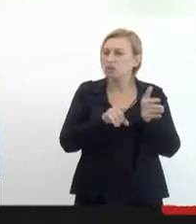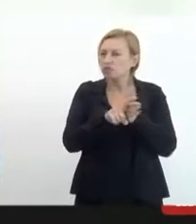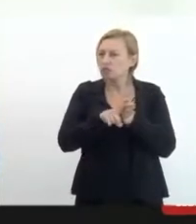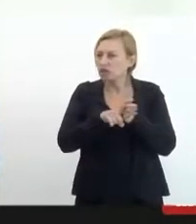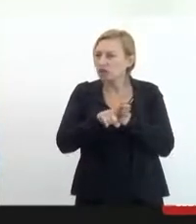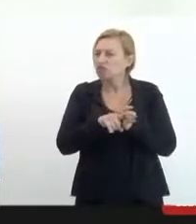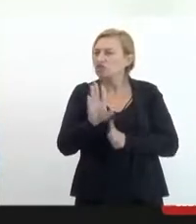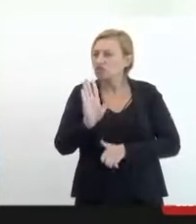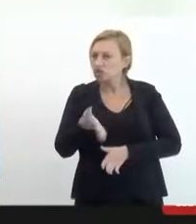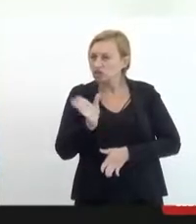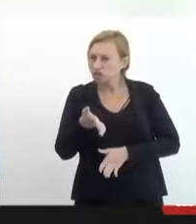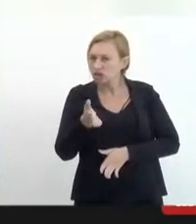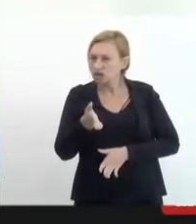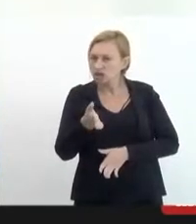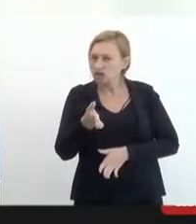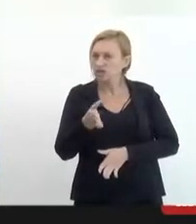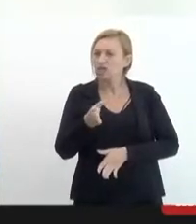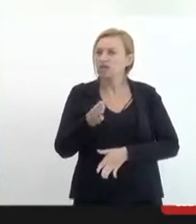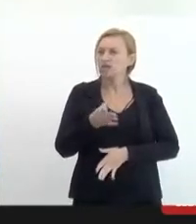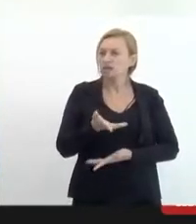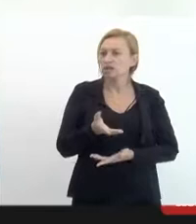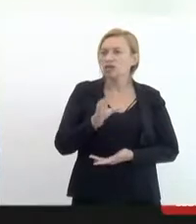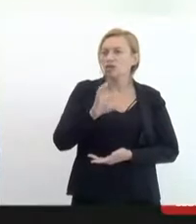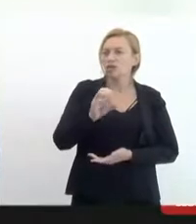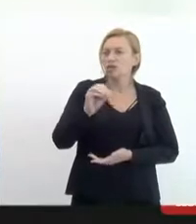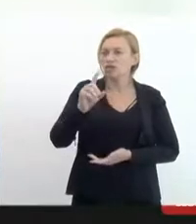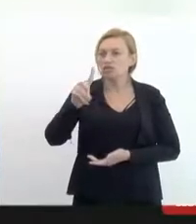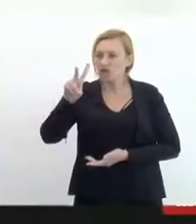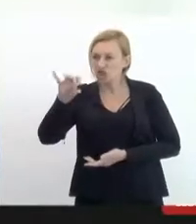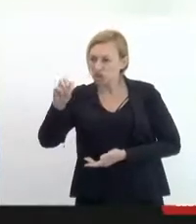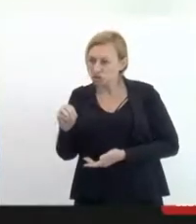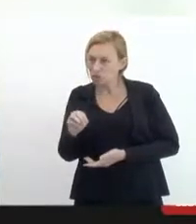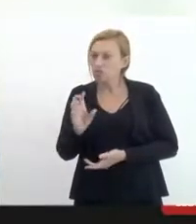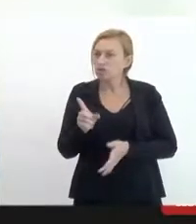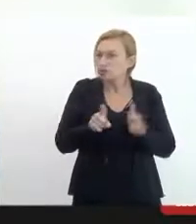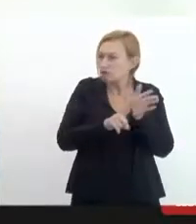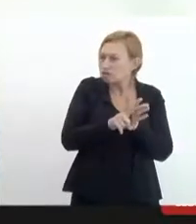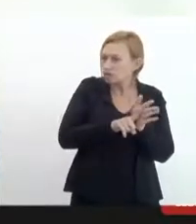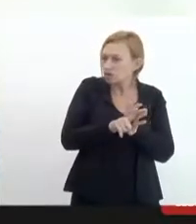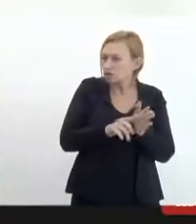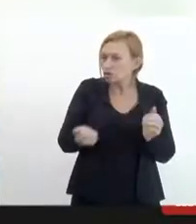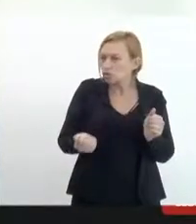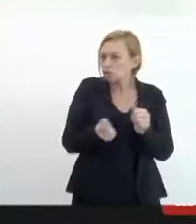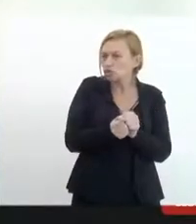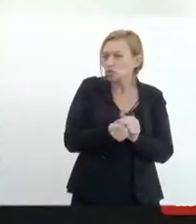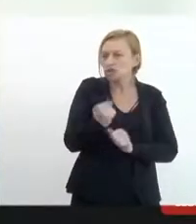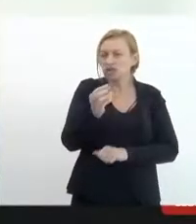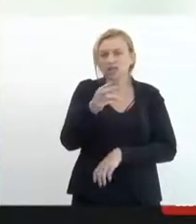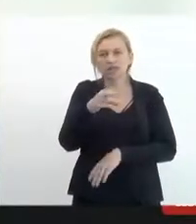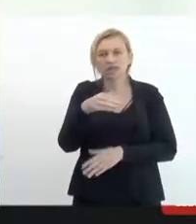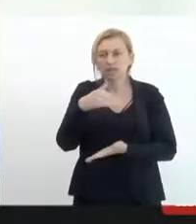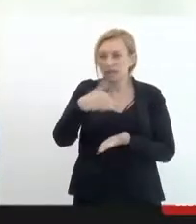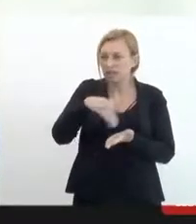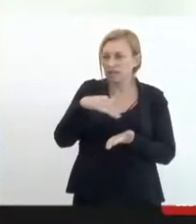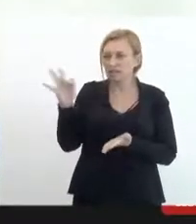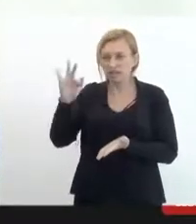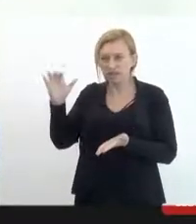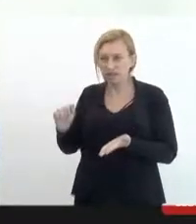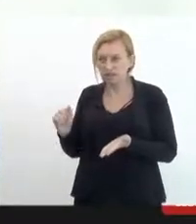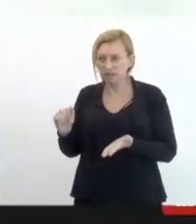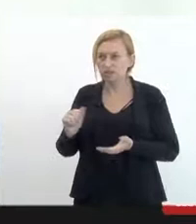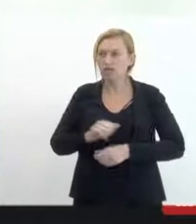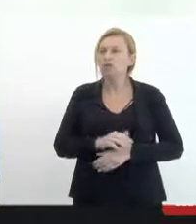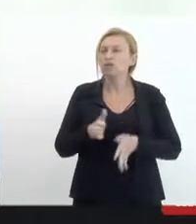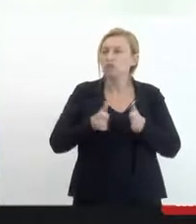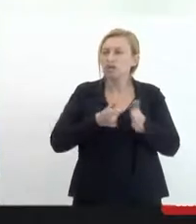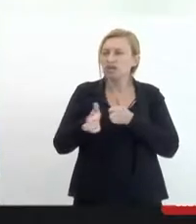com delegação de um convênio junto com a ANP, são fiscalizadores juntos, que é a Secretaria de Fazenda, o